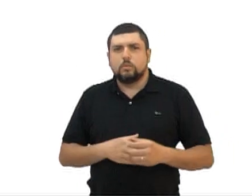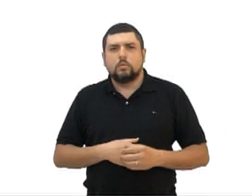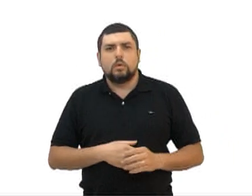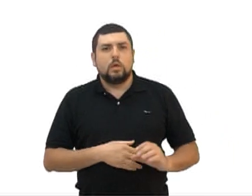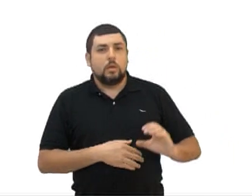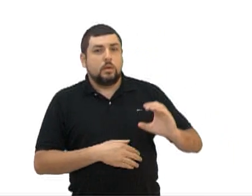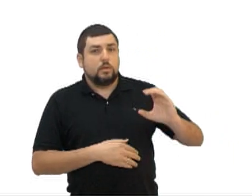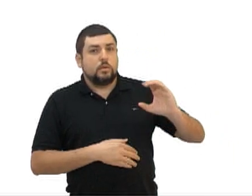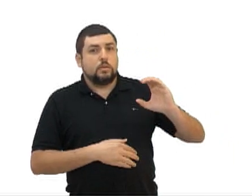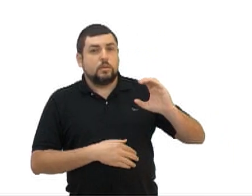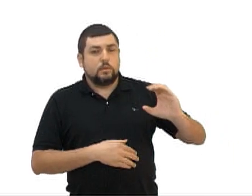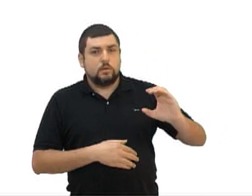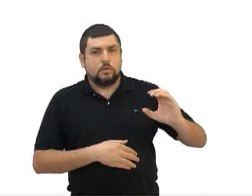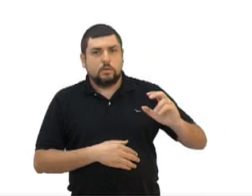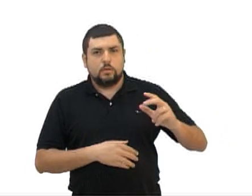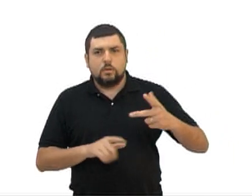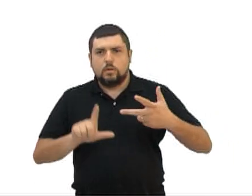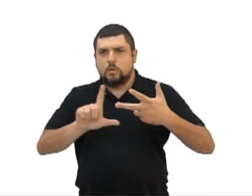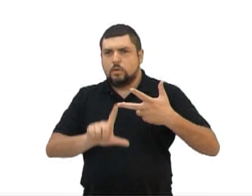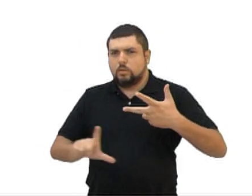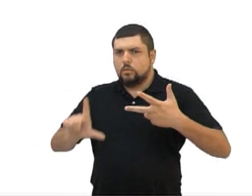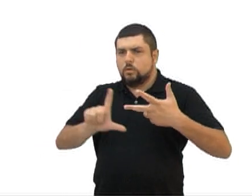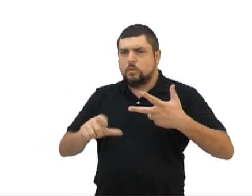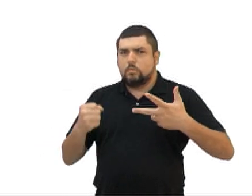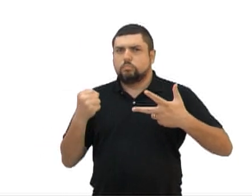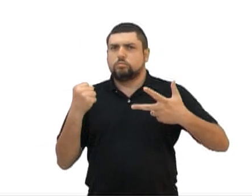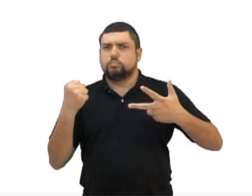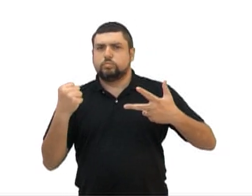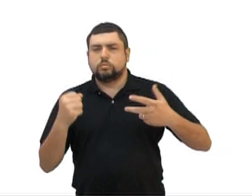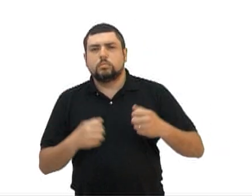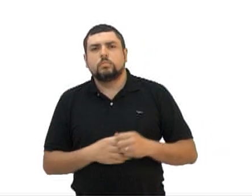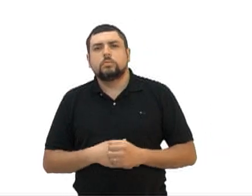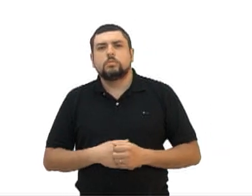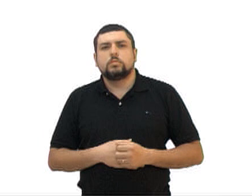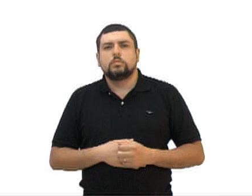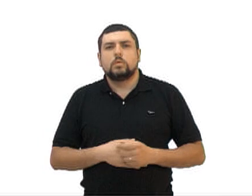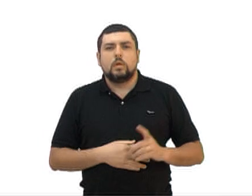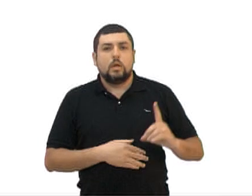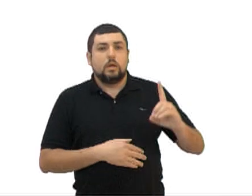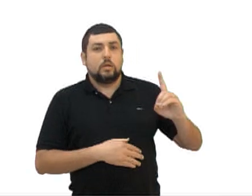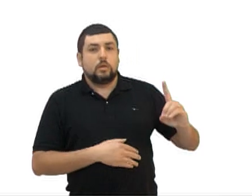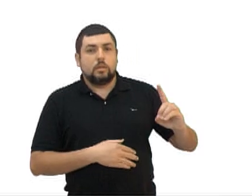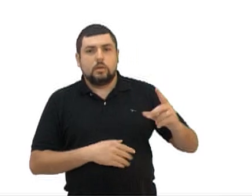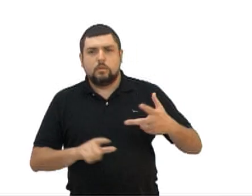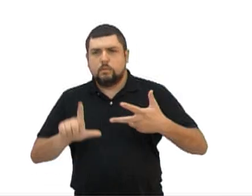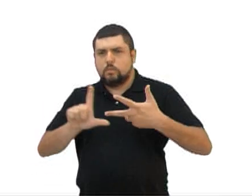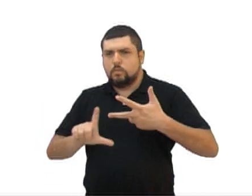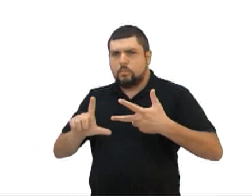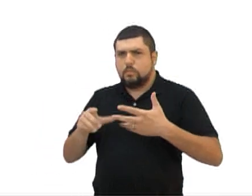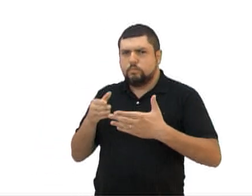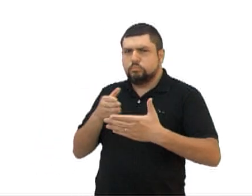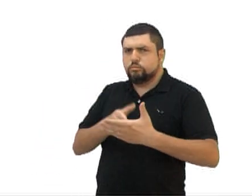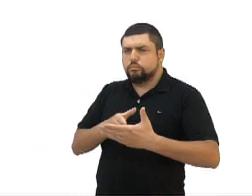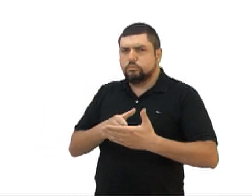da força do poder legislativo. D, limitação da força do poder legislativo.